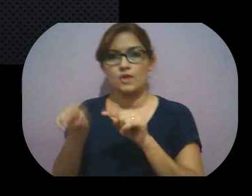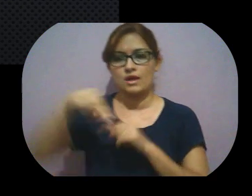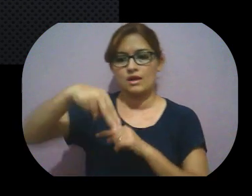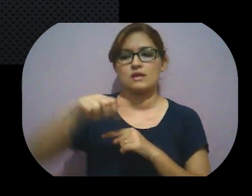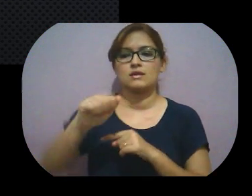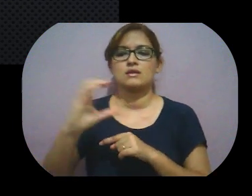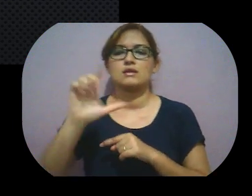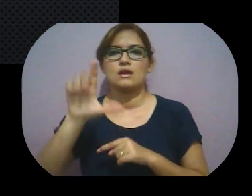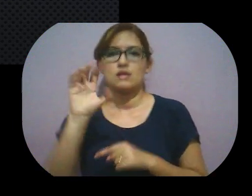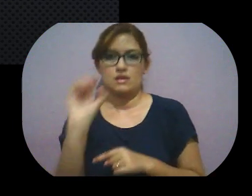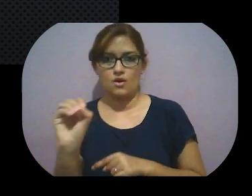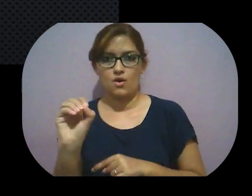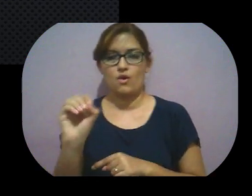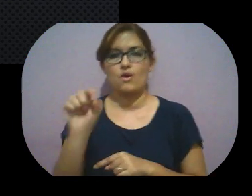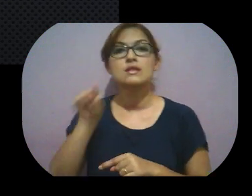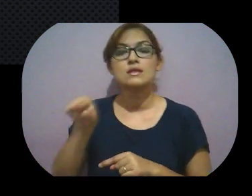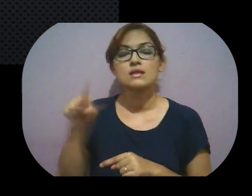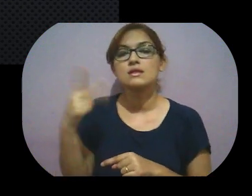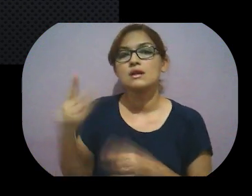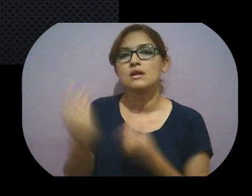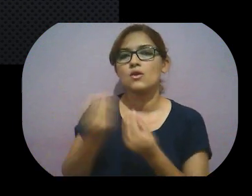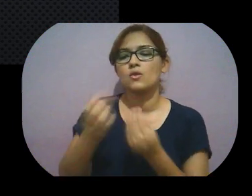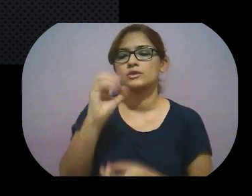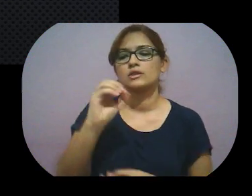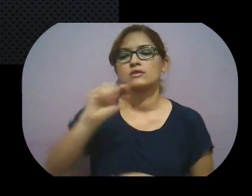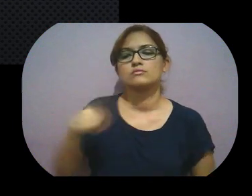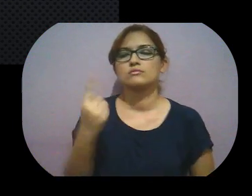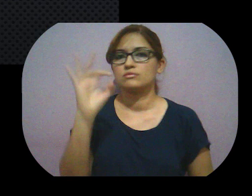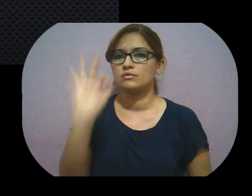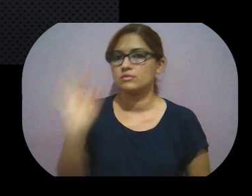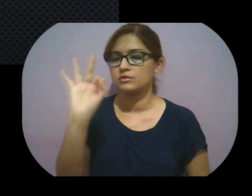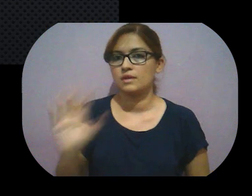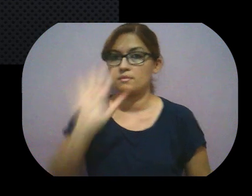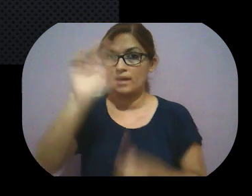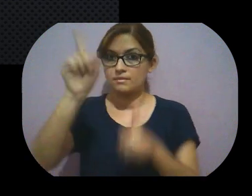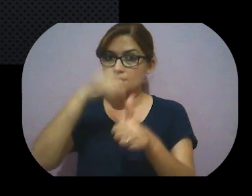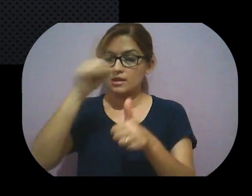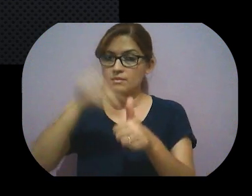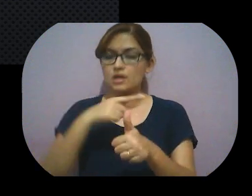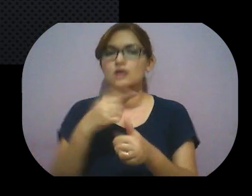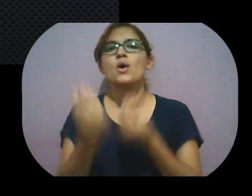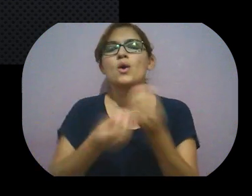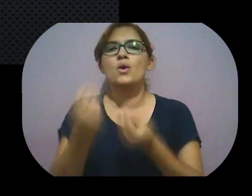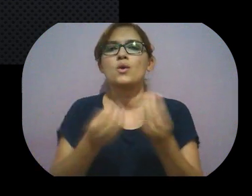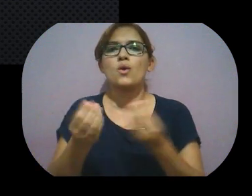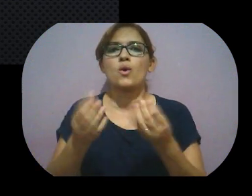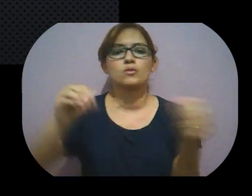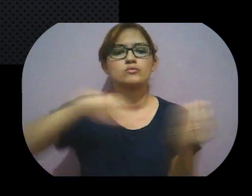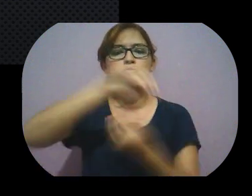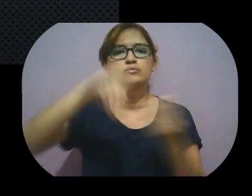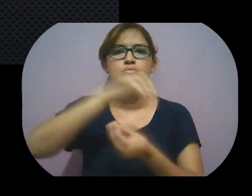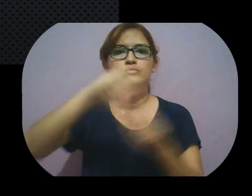a 0,1% a partir da água sanitária, vamos falar sobre a diluição. O que é que significa